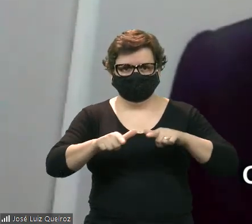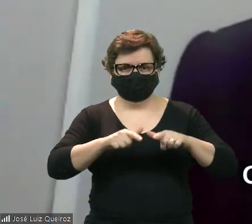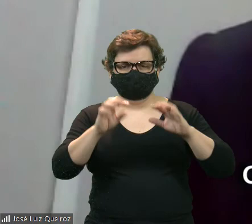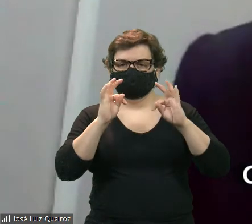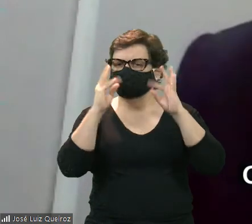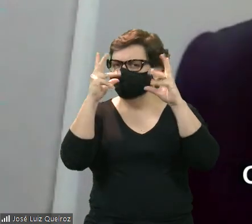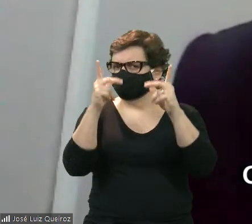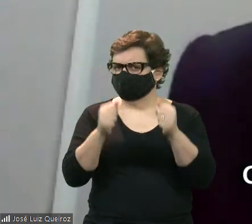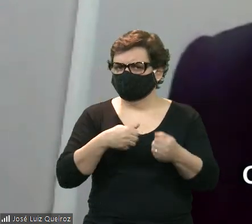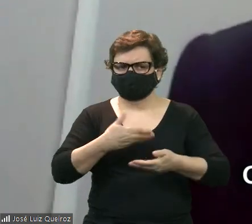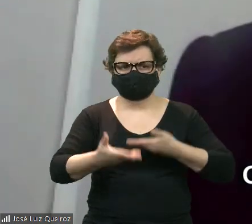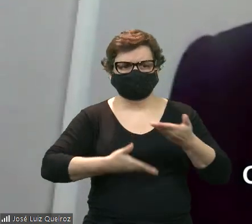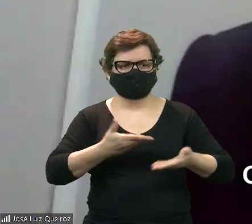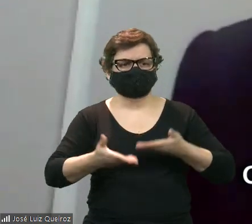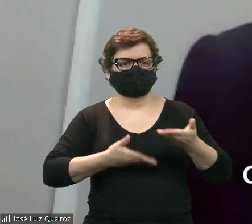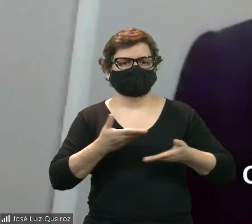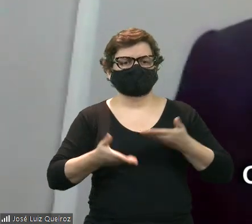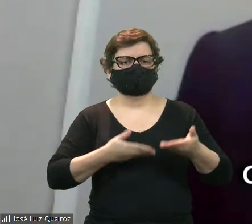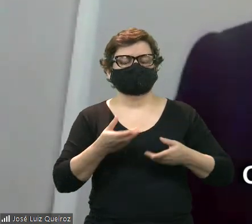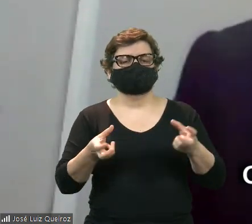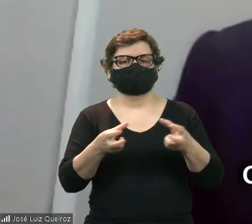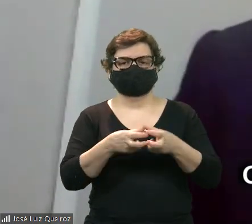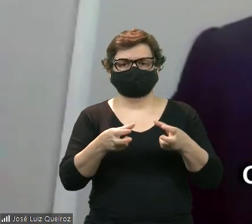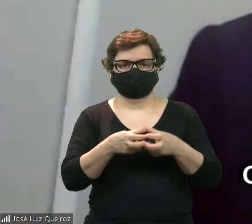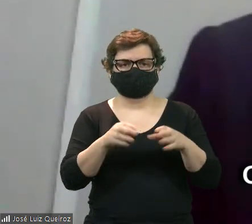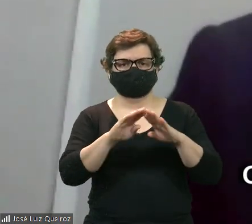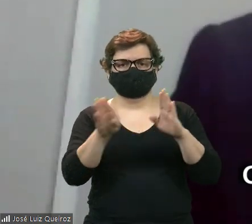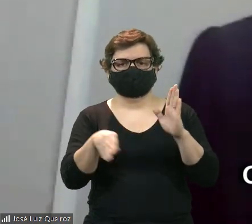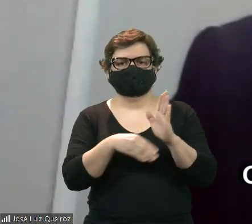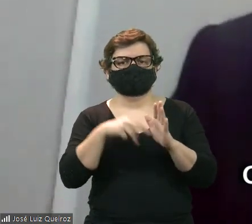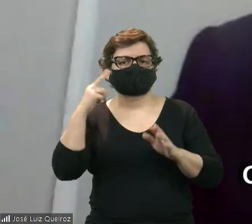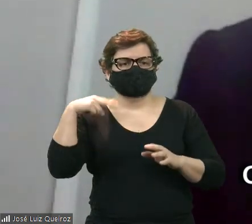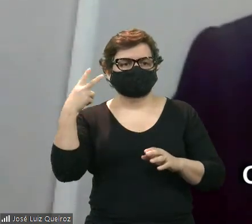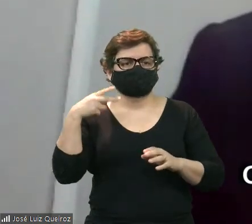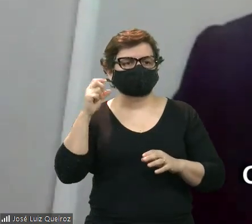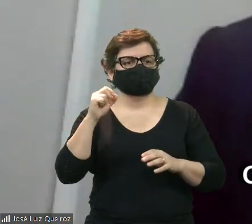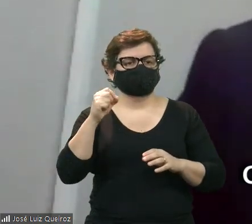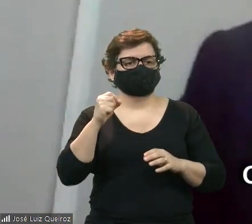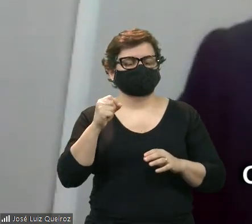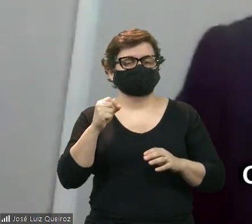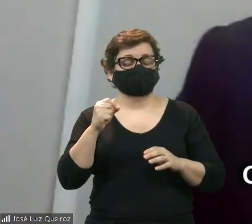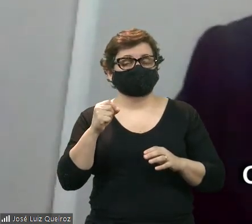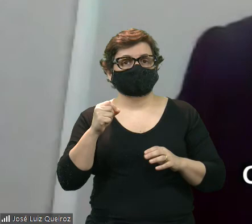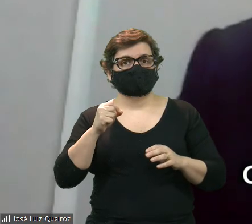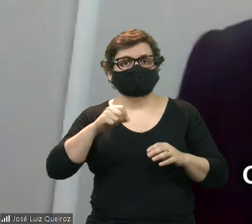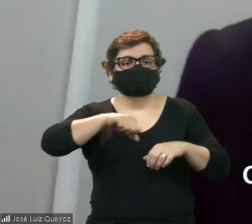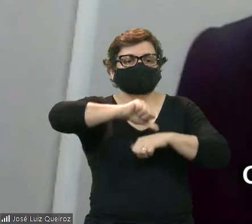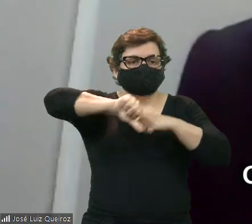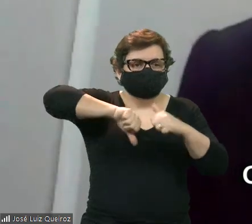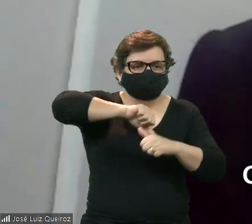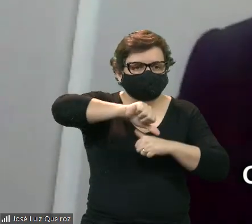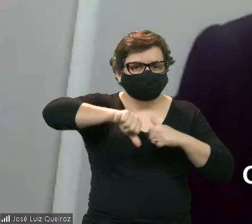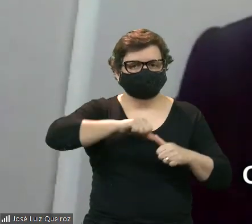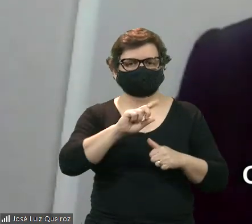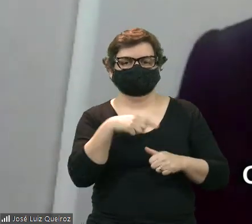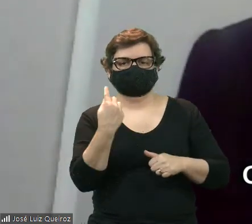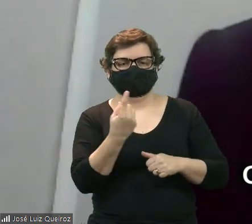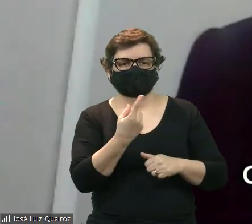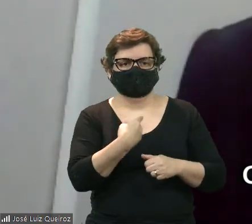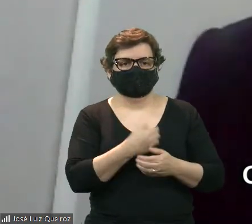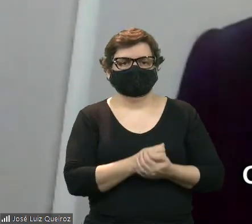os servidores da Câmara, todos os vereadores que se adaptaram a essa nova realidade. Né? Se nós